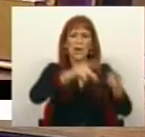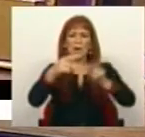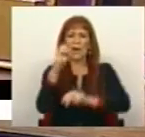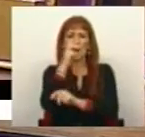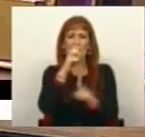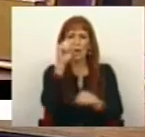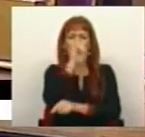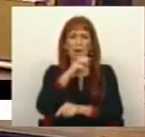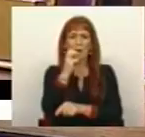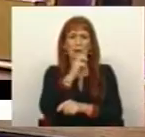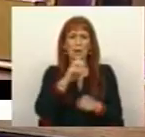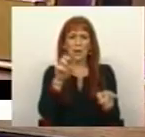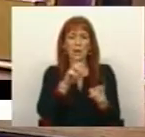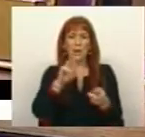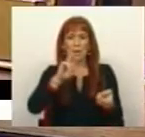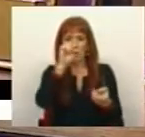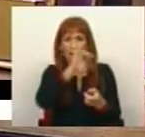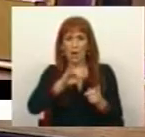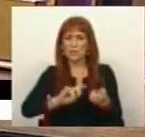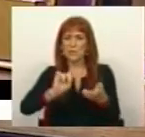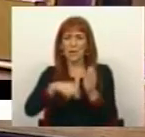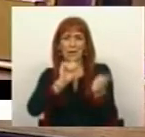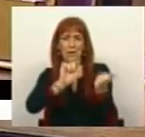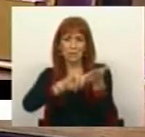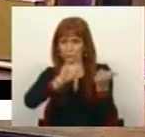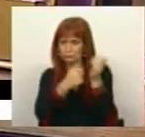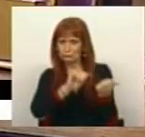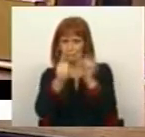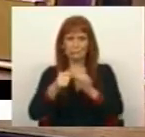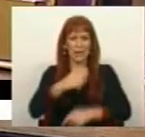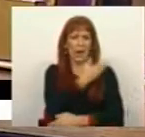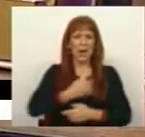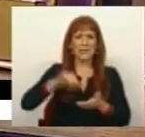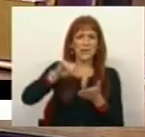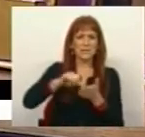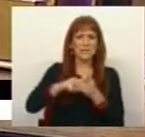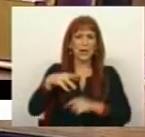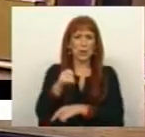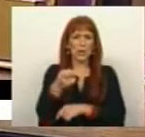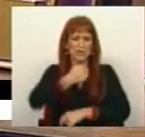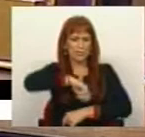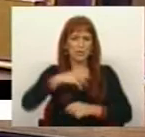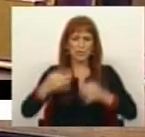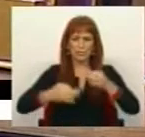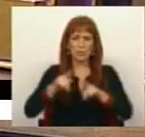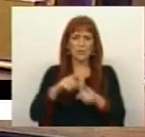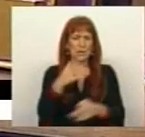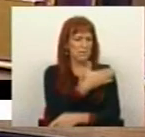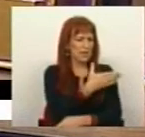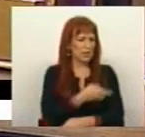Ecológica para a sua autorização definitiva. Trata-se da mais antiga central nuclear espanhola, com reatores de